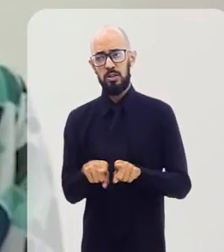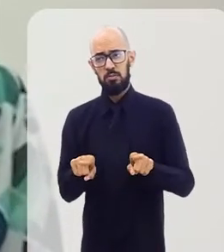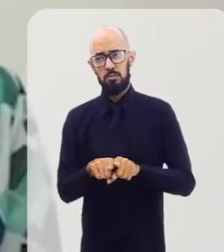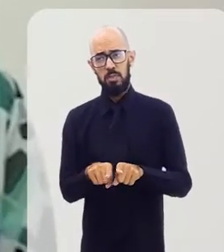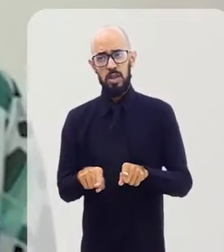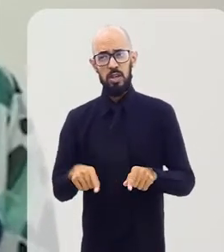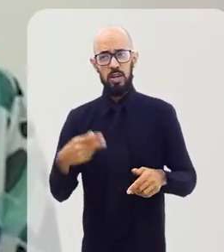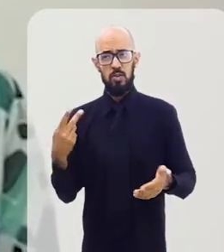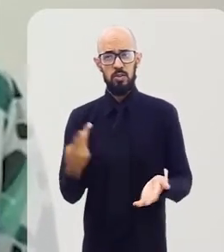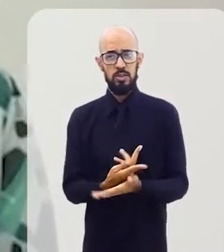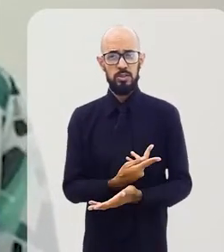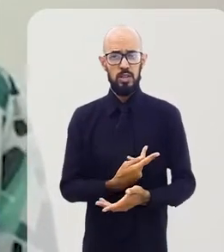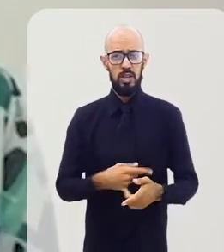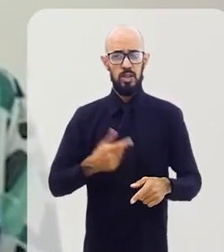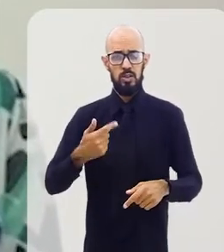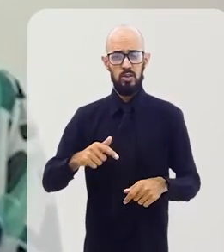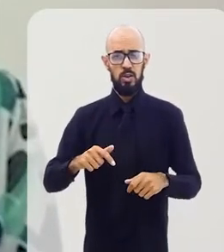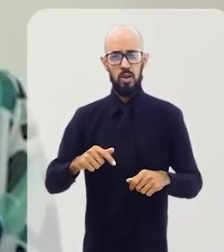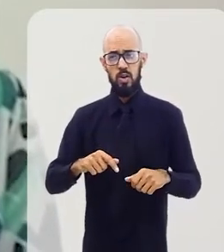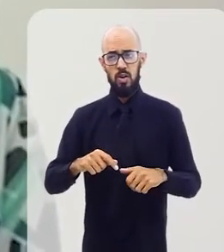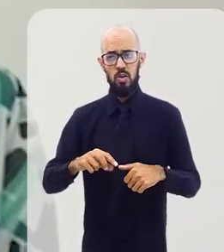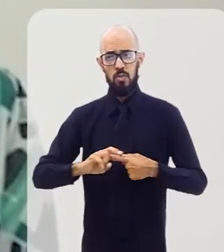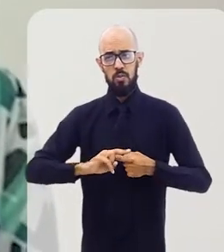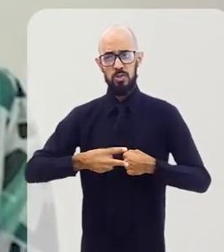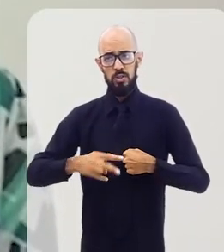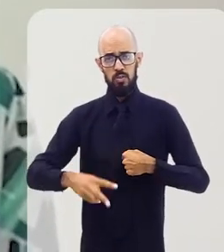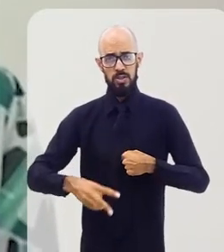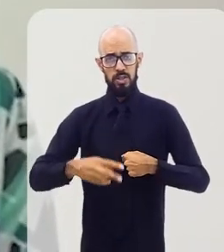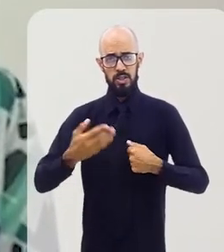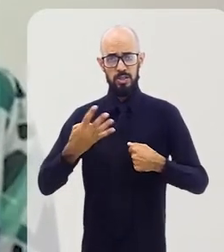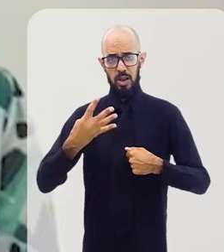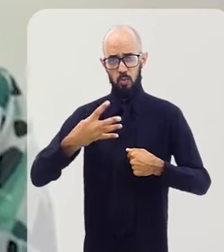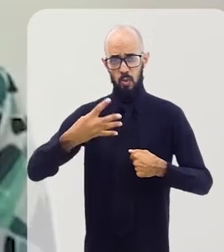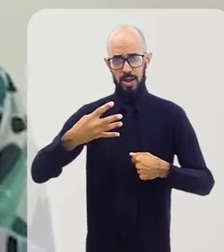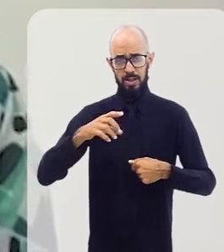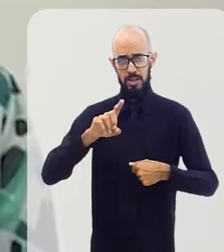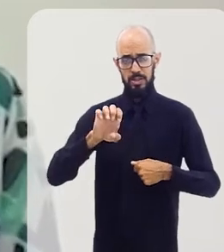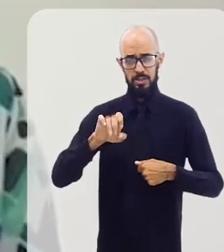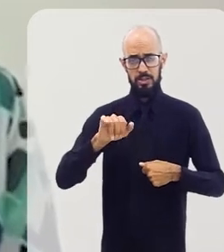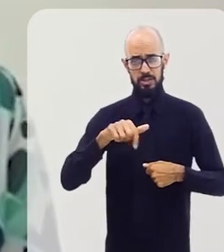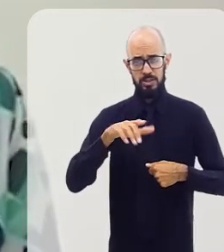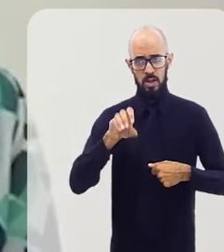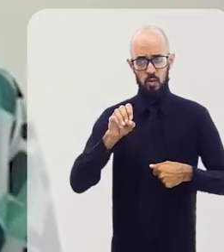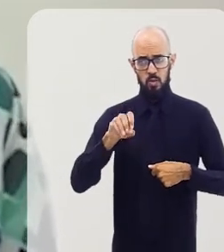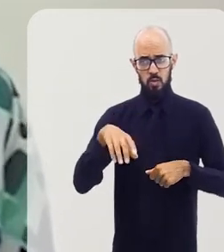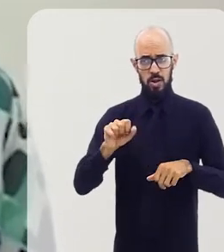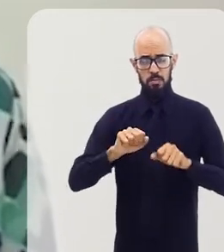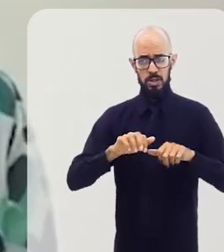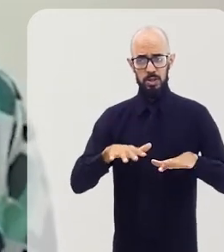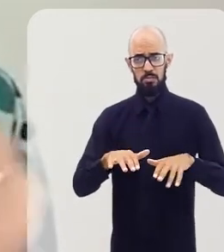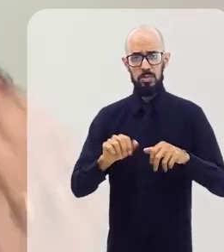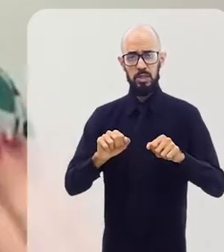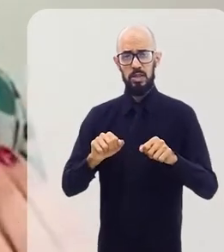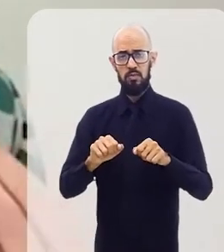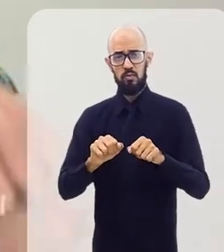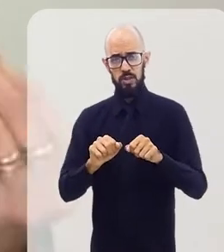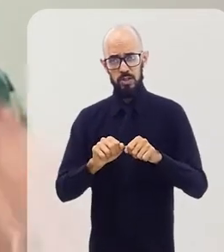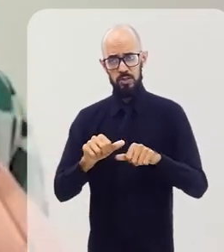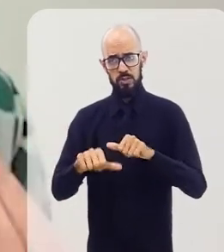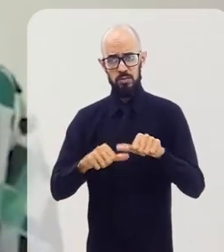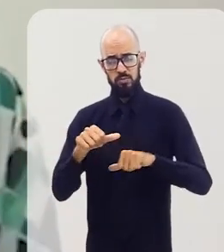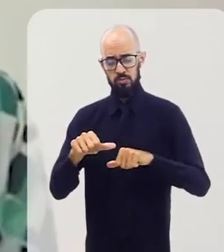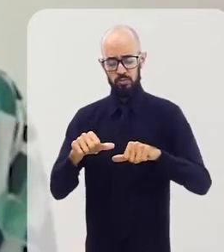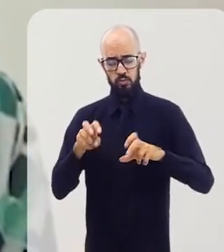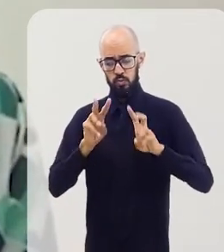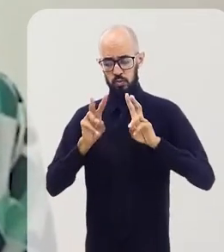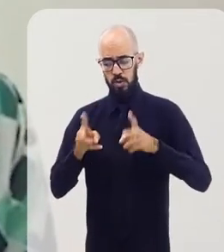também ter impactado no resultado dessa quarta edição, que a pandemia trouxe também de transformação